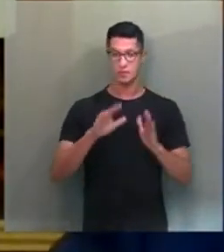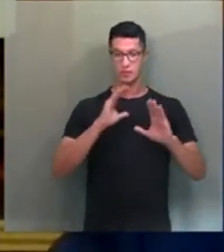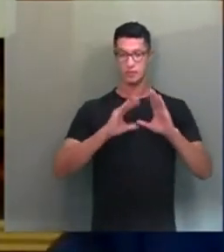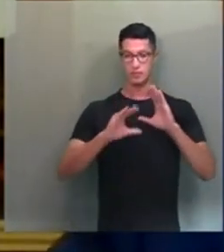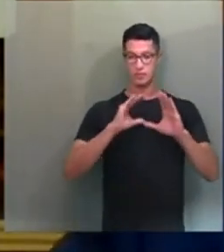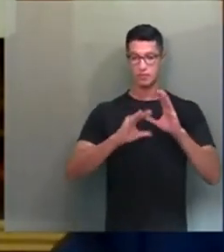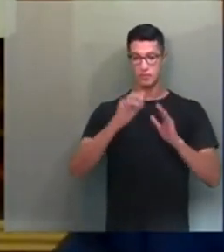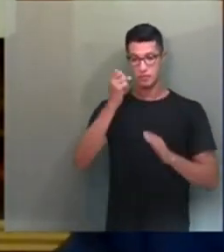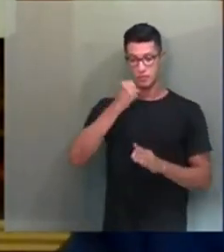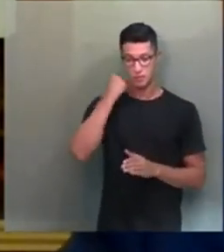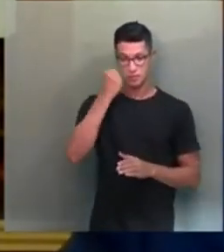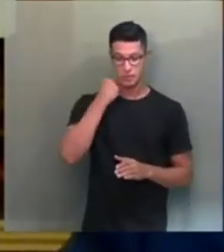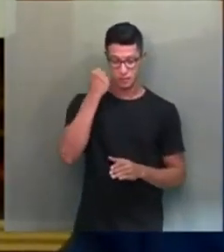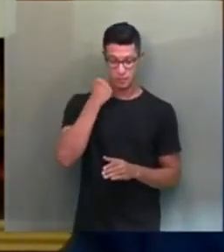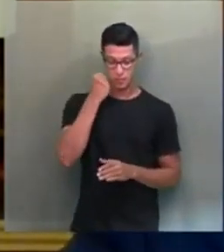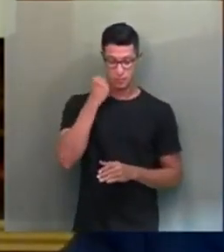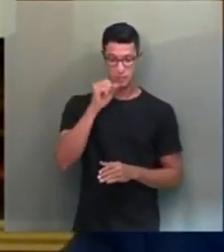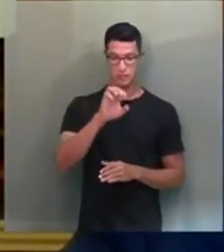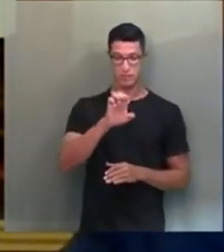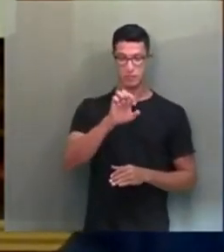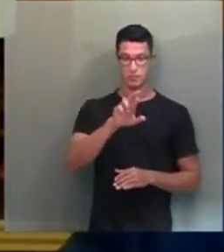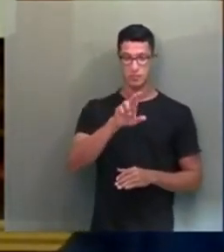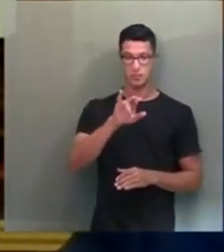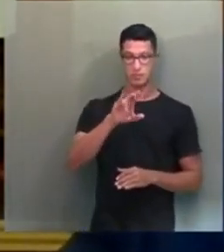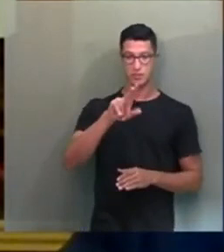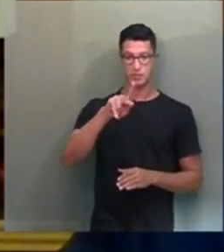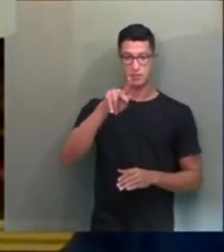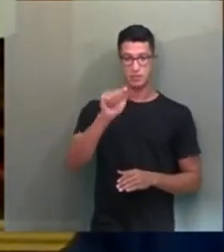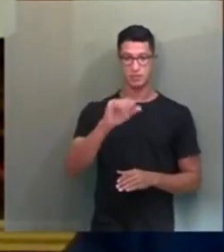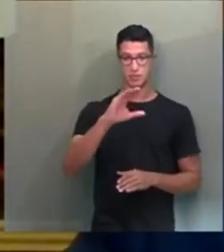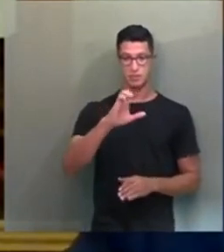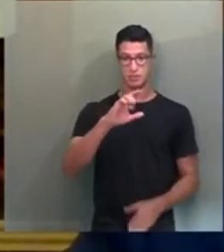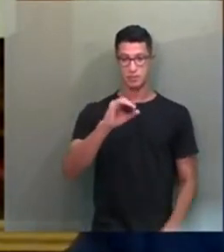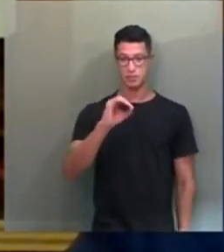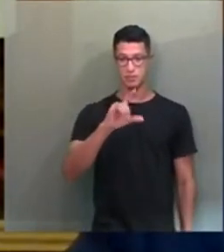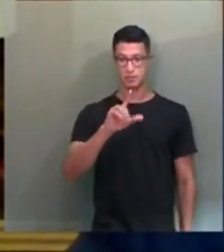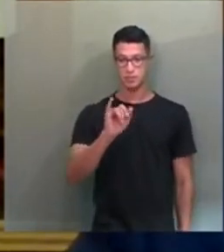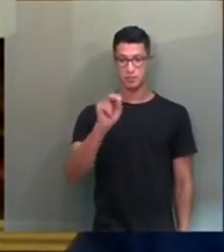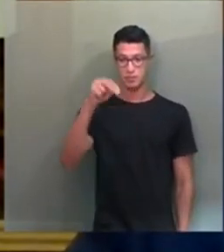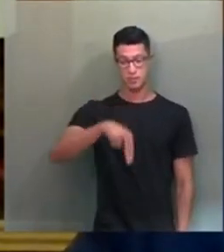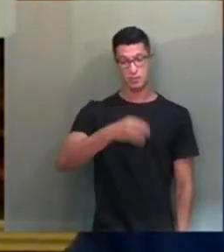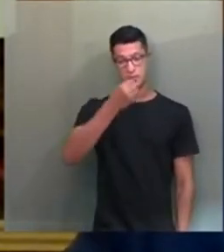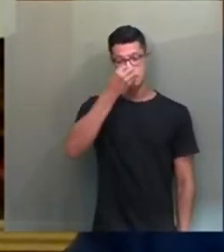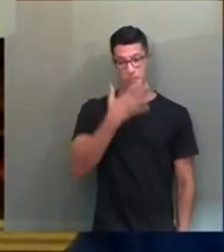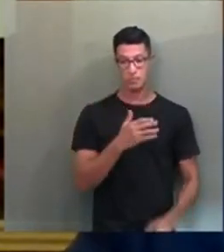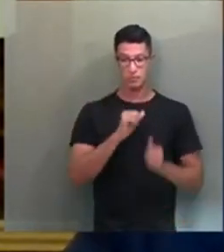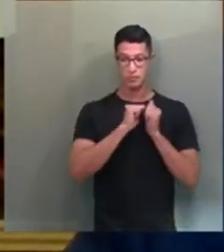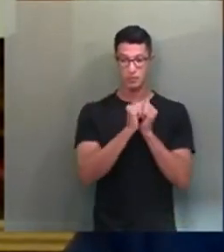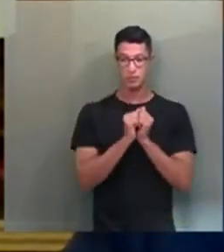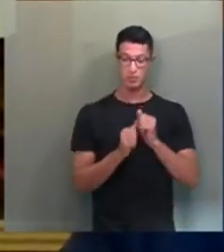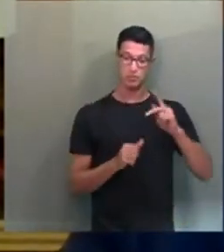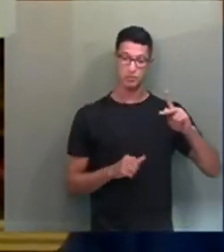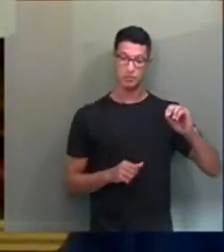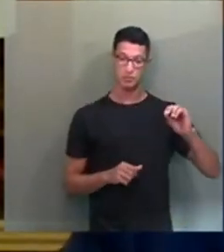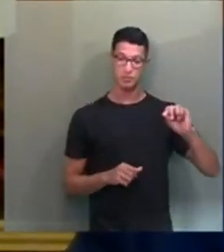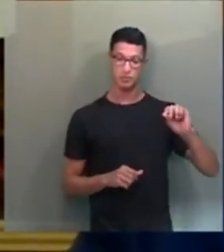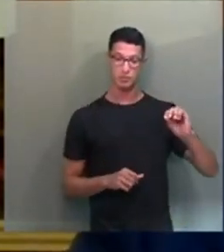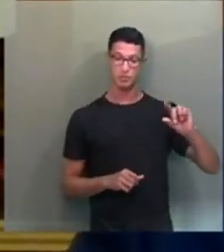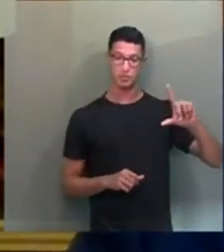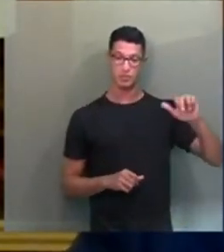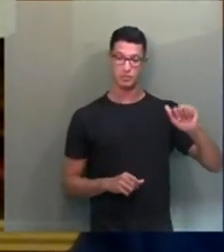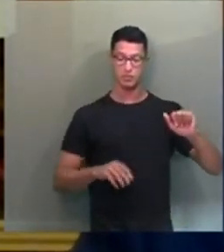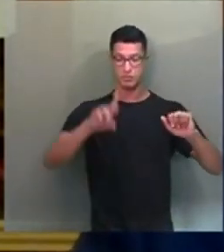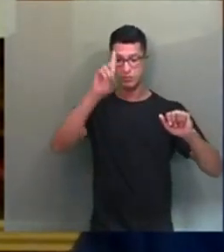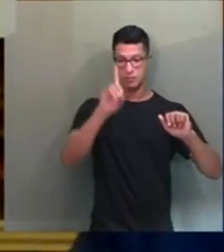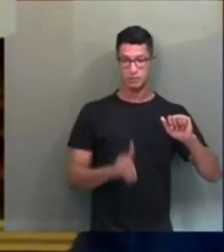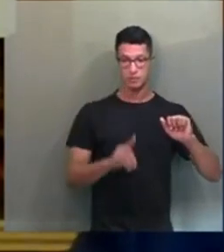Senado Federal, a Érica Seulin, né, que bom que estamos juntos, a Paola Lima, que é a diretora